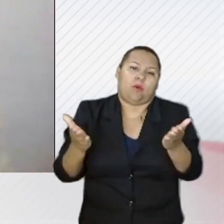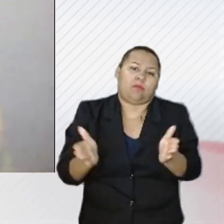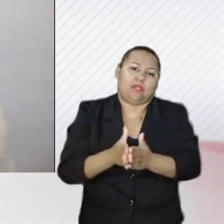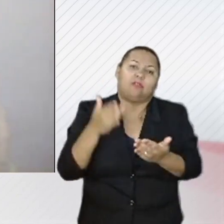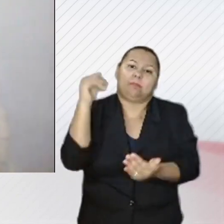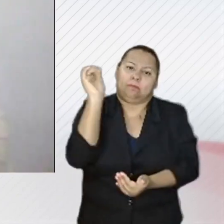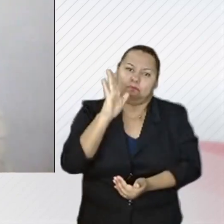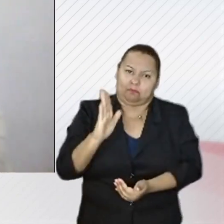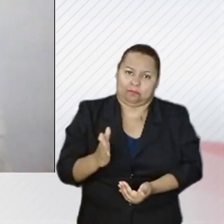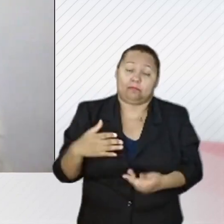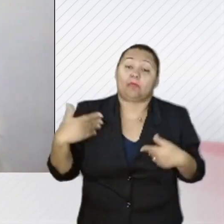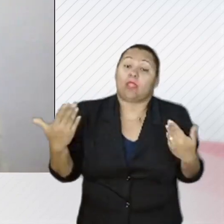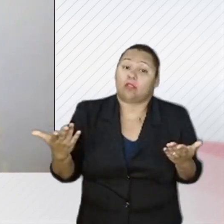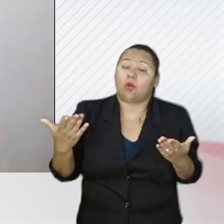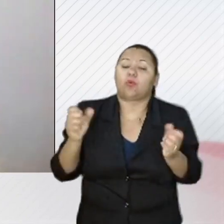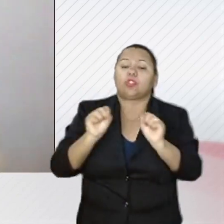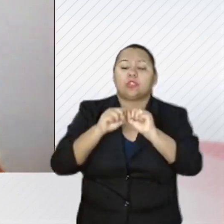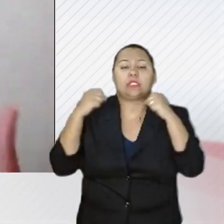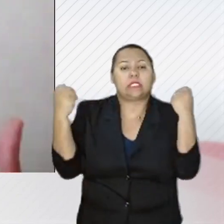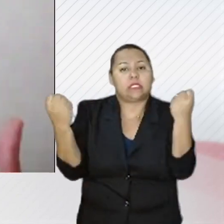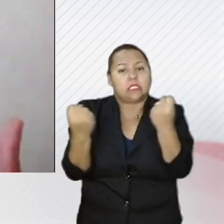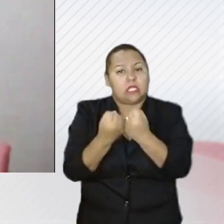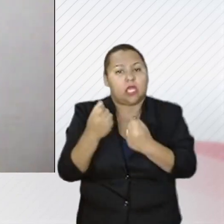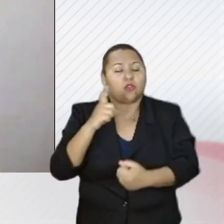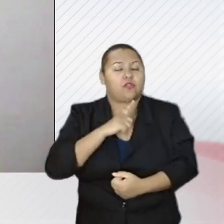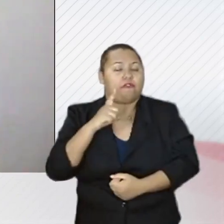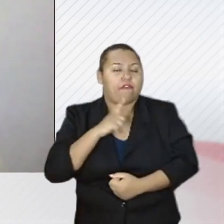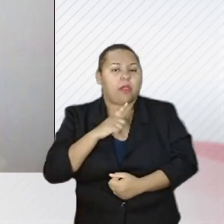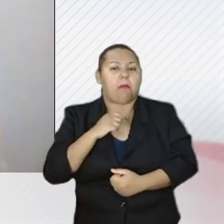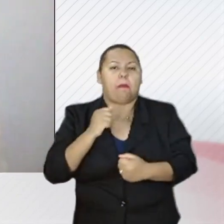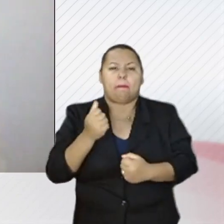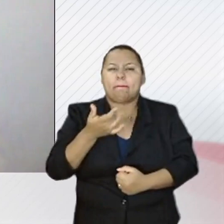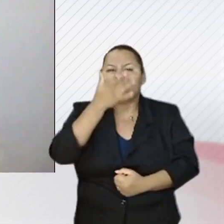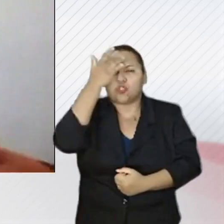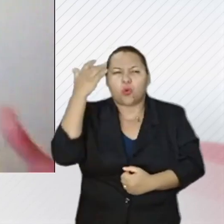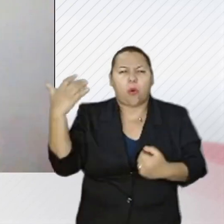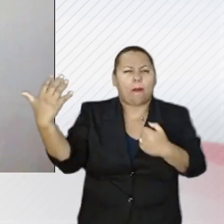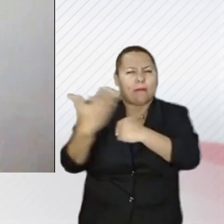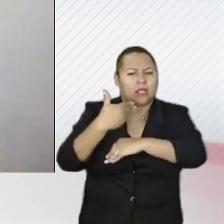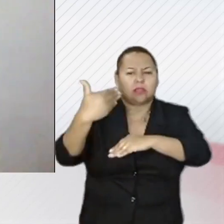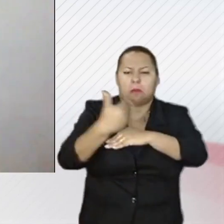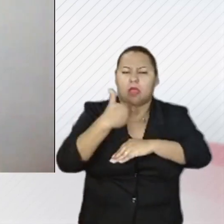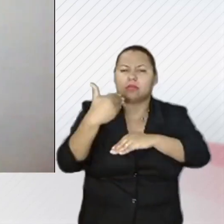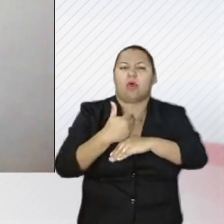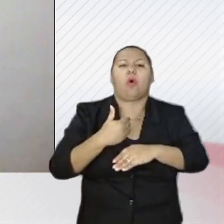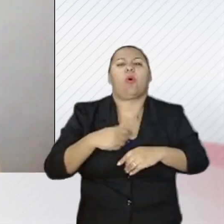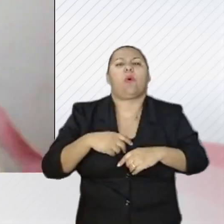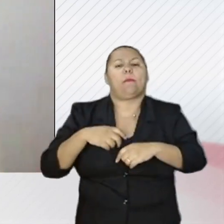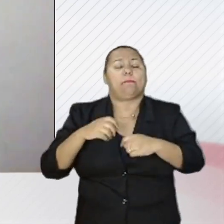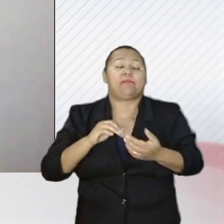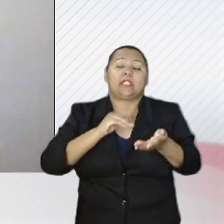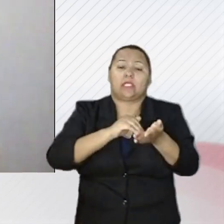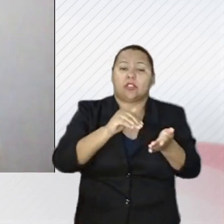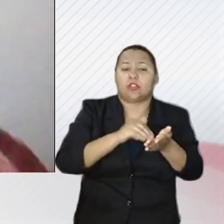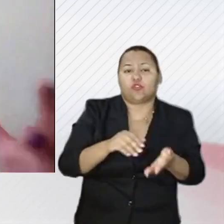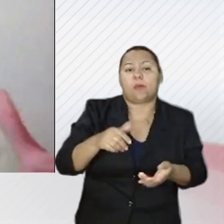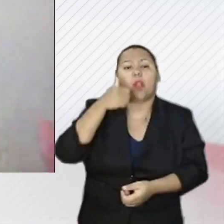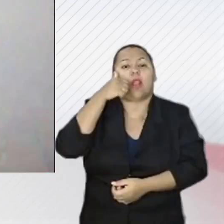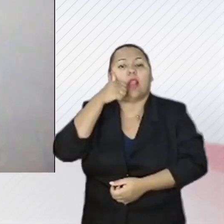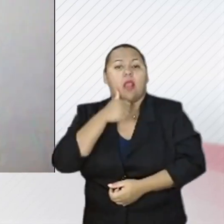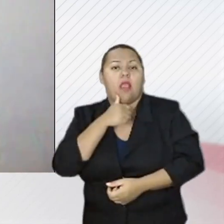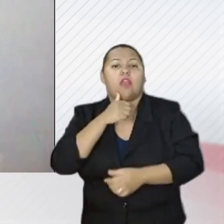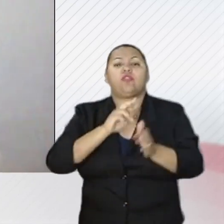esse seminário, tivemos uma grande participação, inclusive do pessoal do Ministério da Fazenda, da Secretaria de Mulheres, né, representantes da sociedade civil,